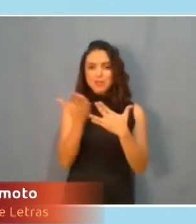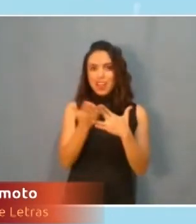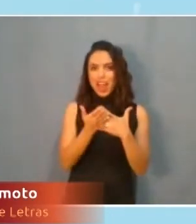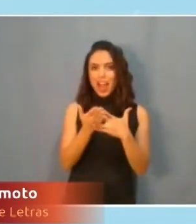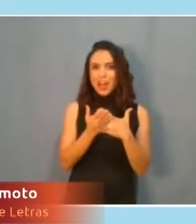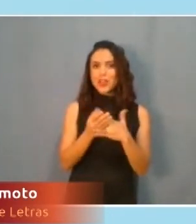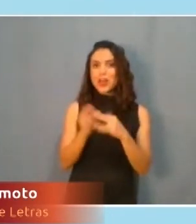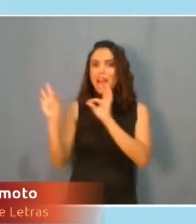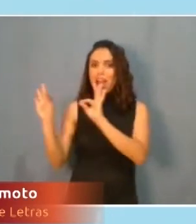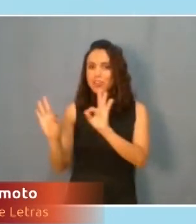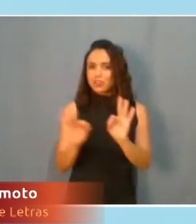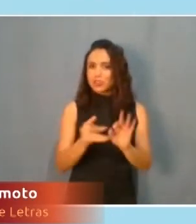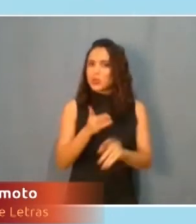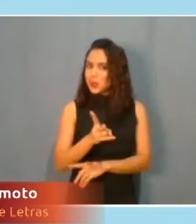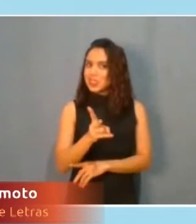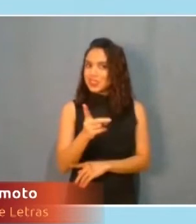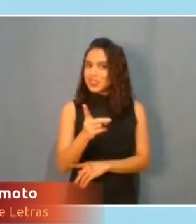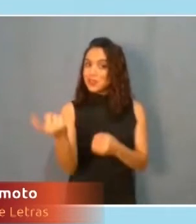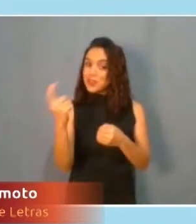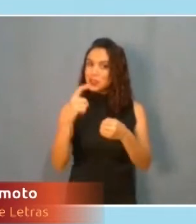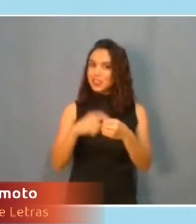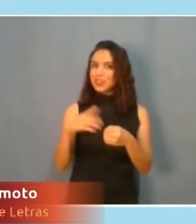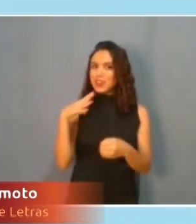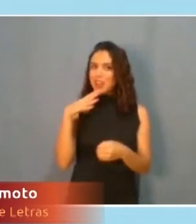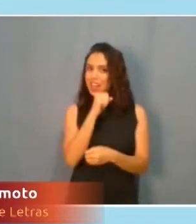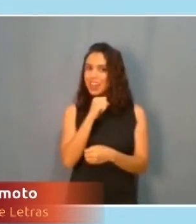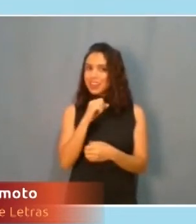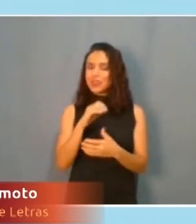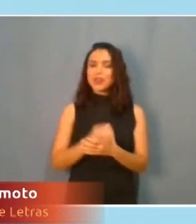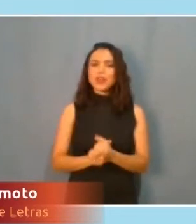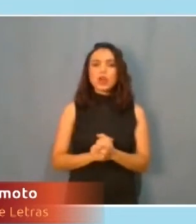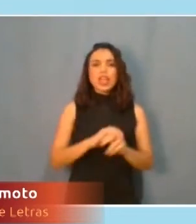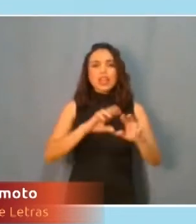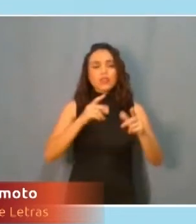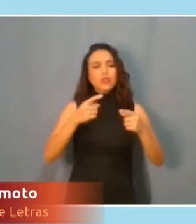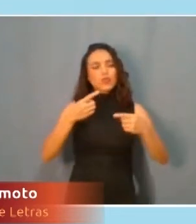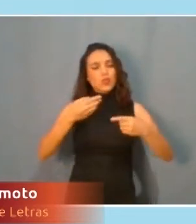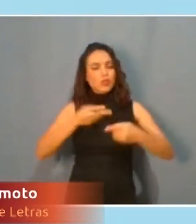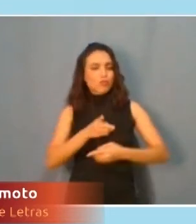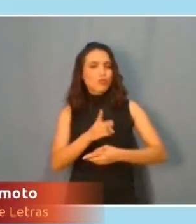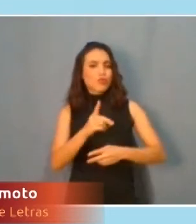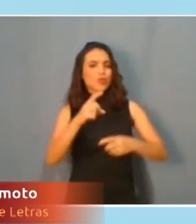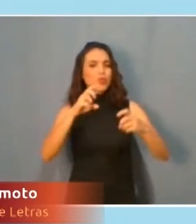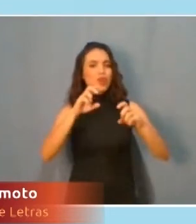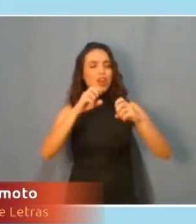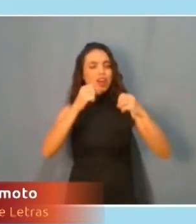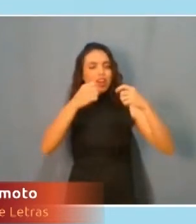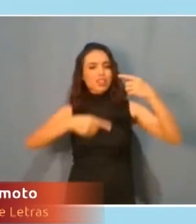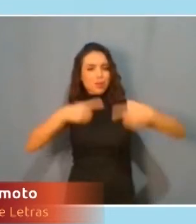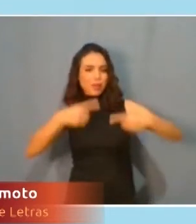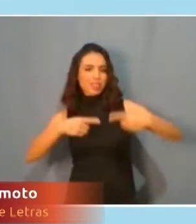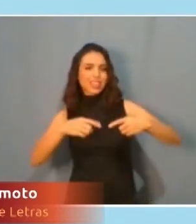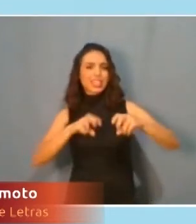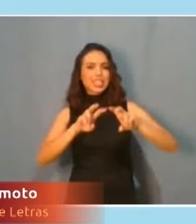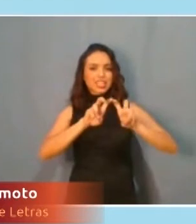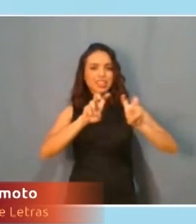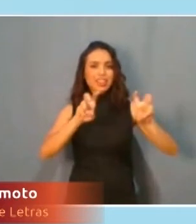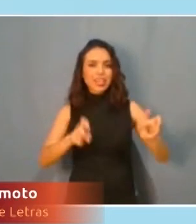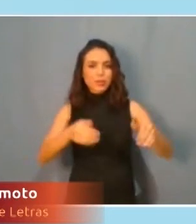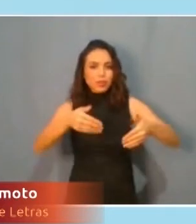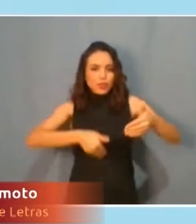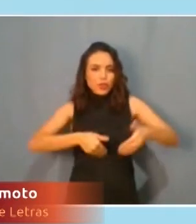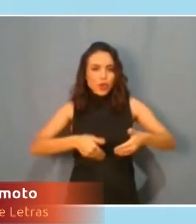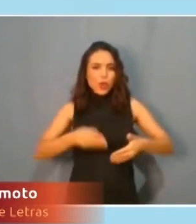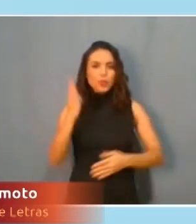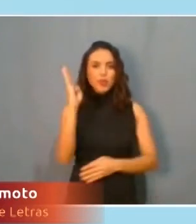gente volta para continuar debatendo a fome no Brasil. E eu espero que você participe também. Você pode mandar a sua sugestão de